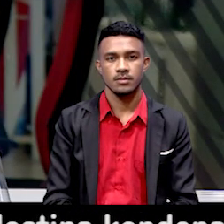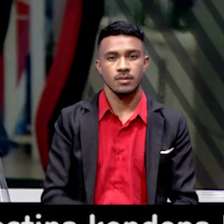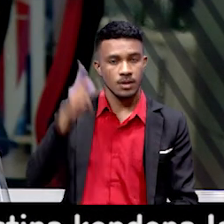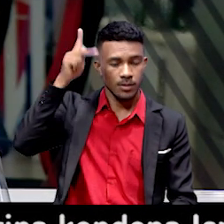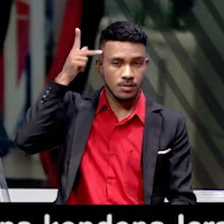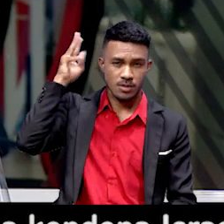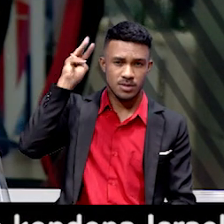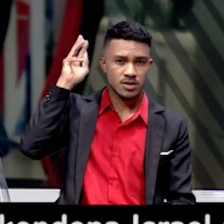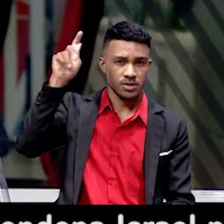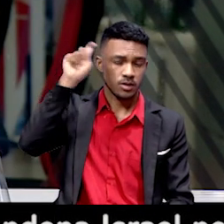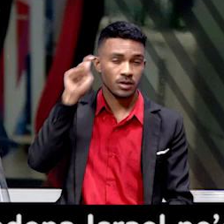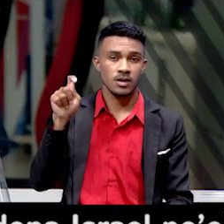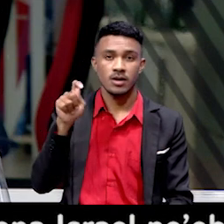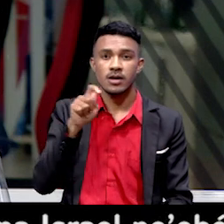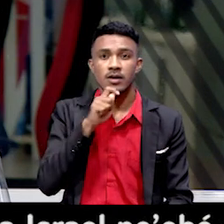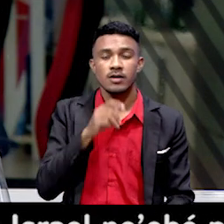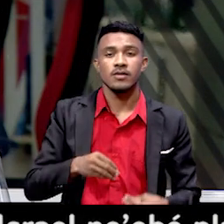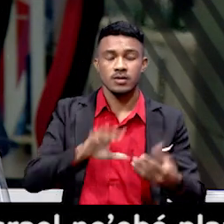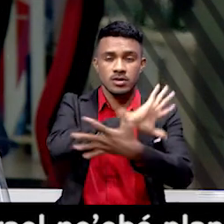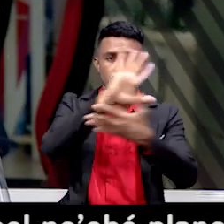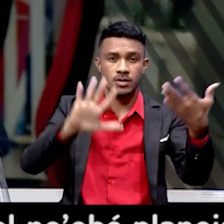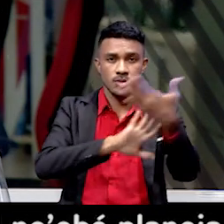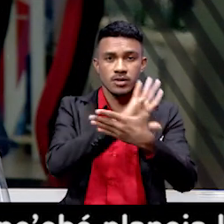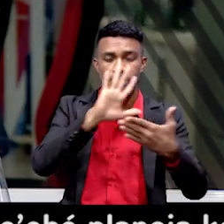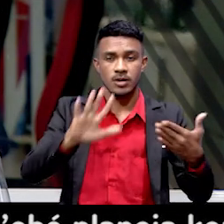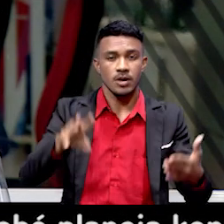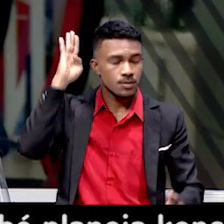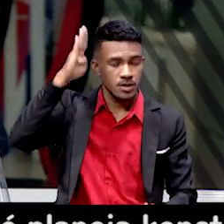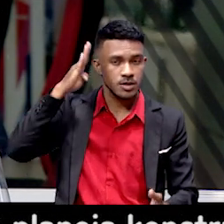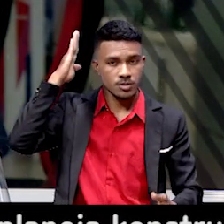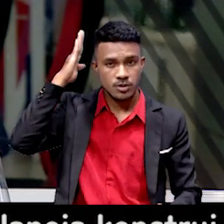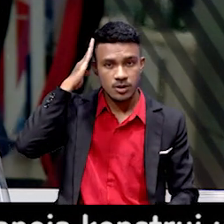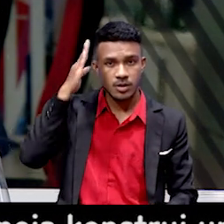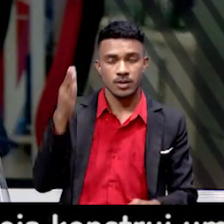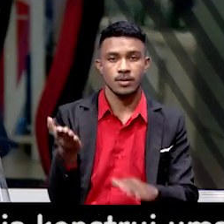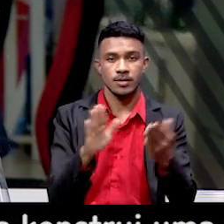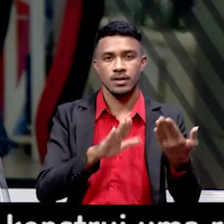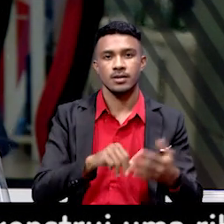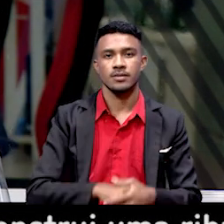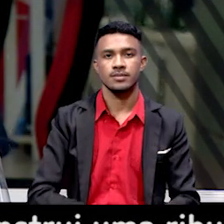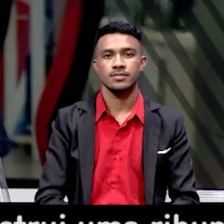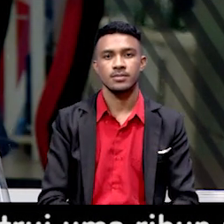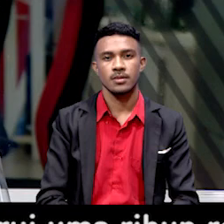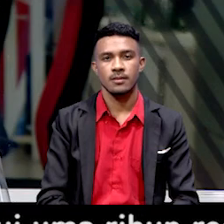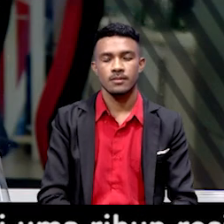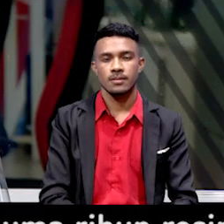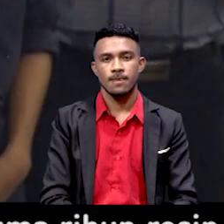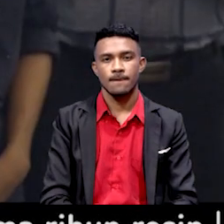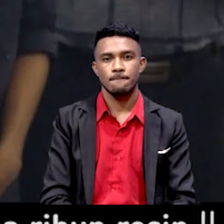Primeiro-Ministro Tarmatan Ruak se participa a cerimônia fúnebre a Bispo Dom Basílio do Nascimento.